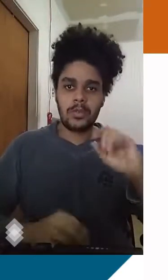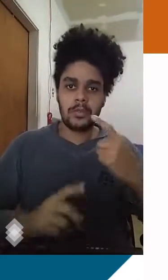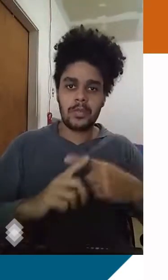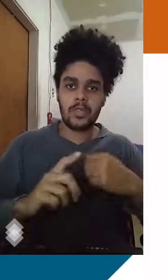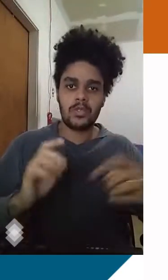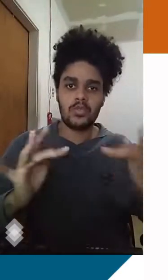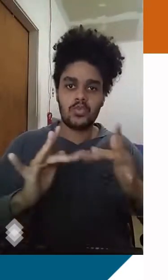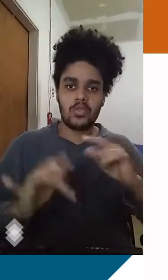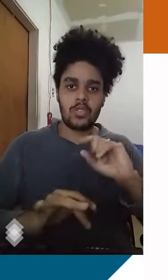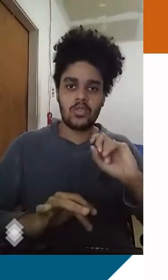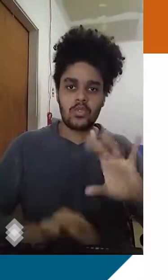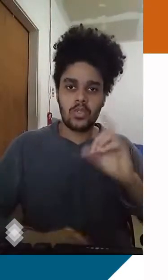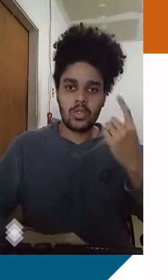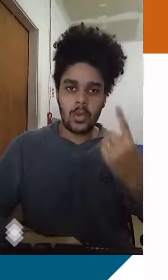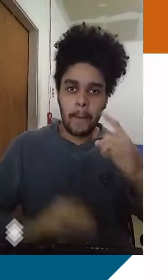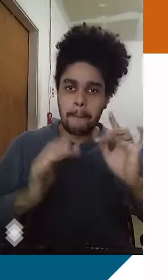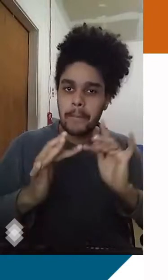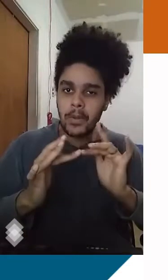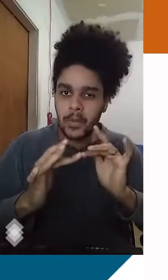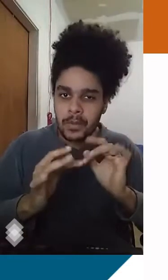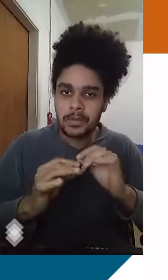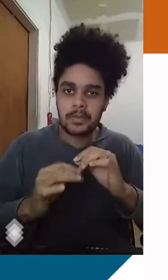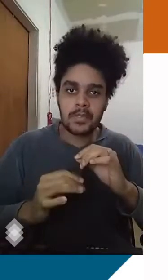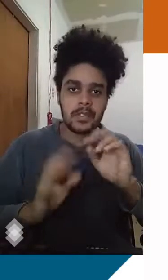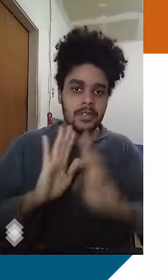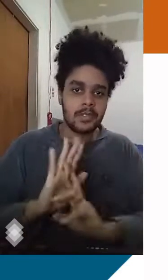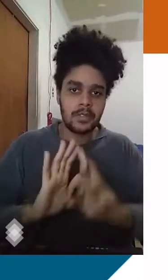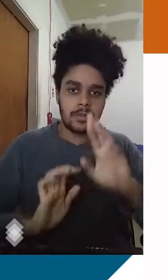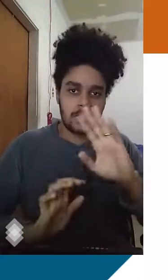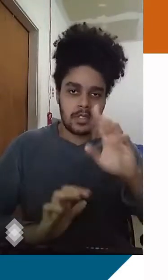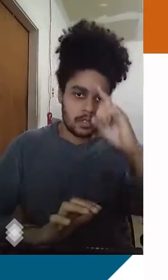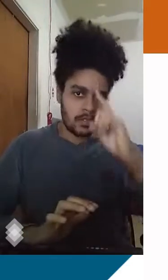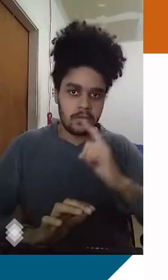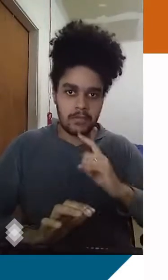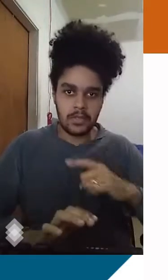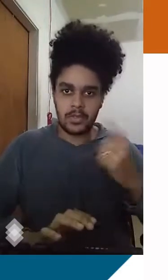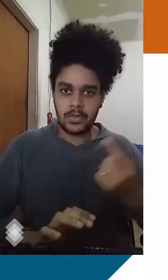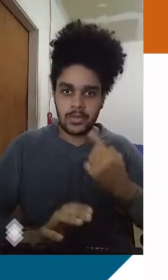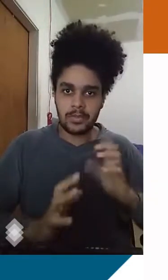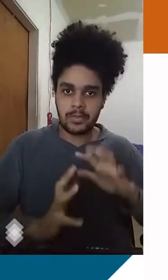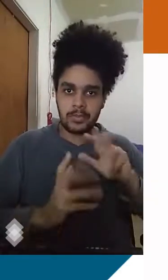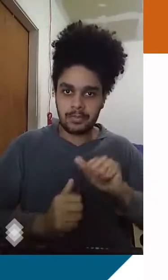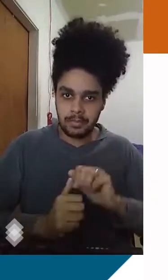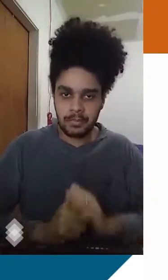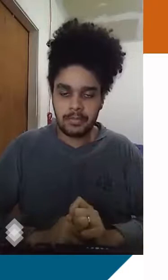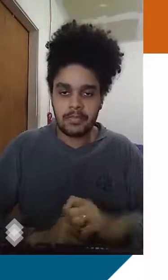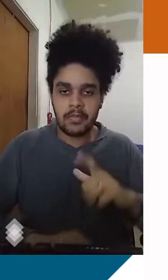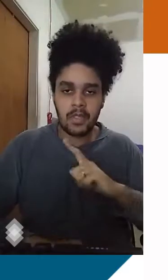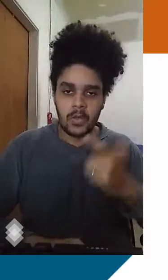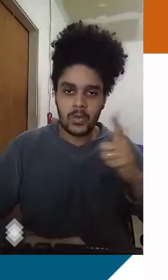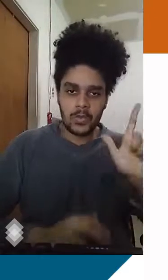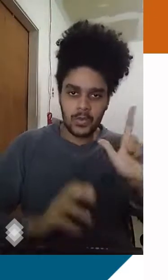toca apenas em um pontinho aí do nosso planeta para representar as imagens da nossa Terra,